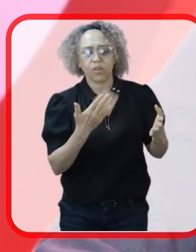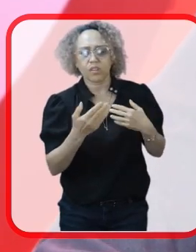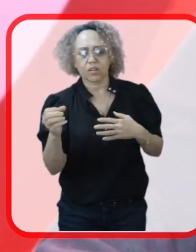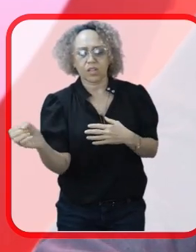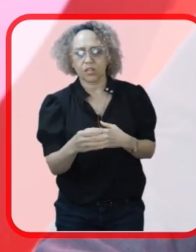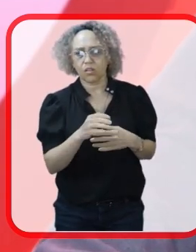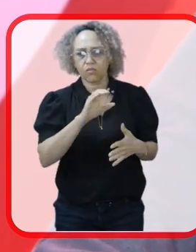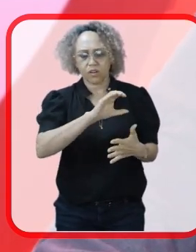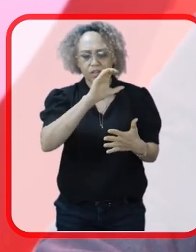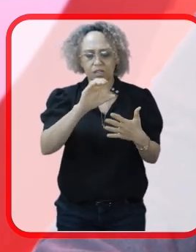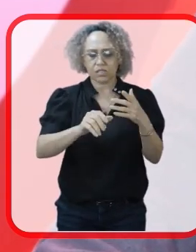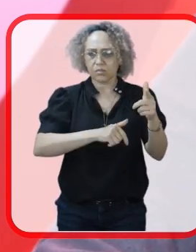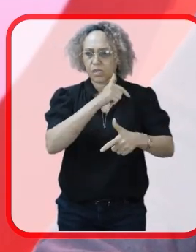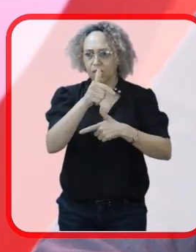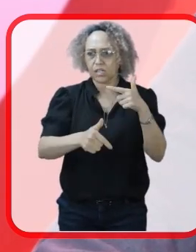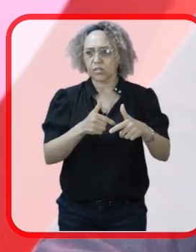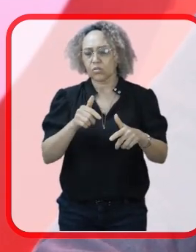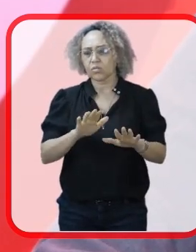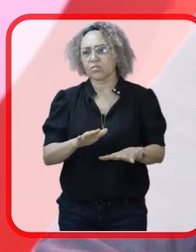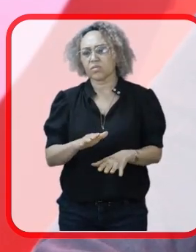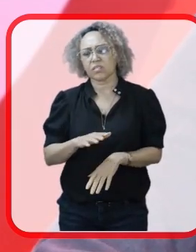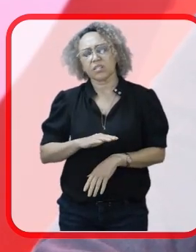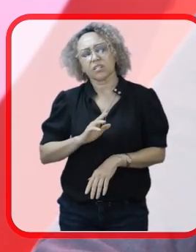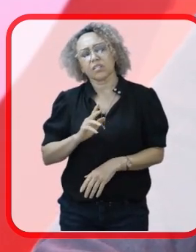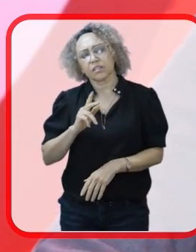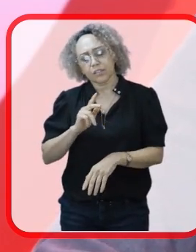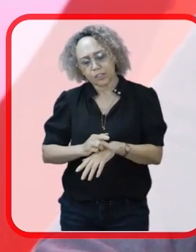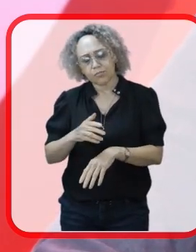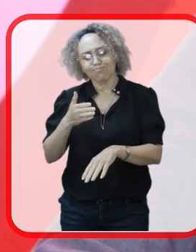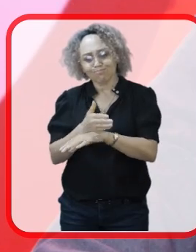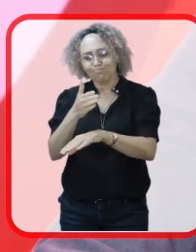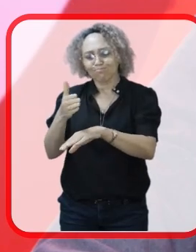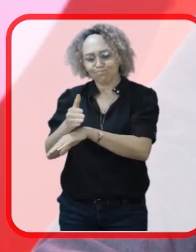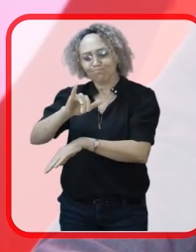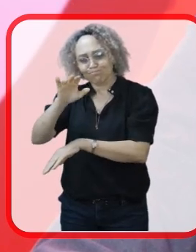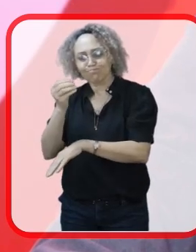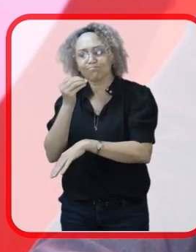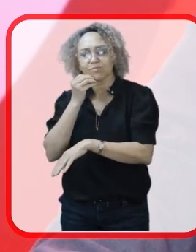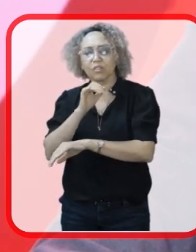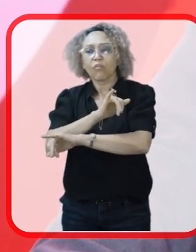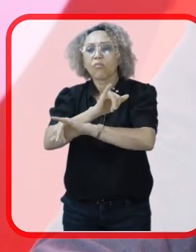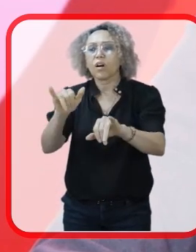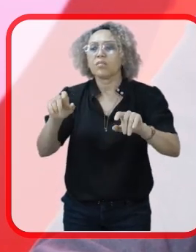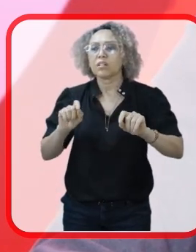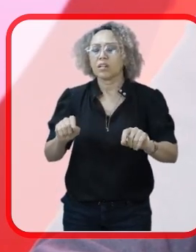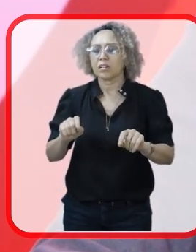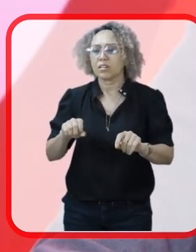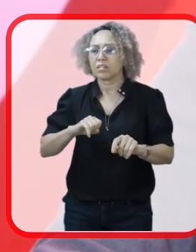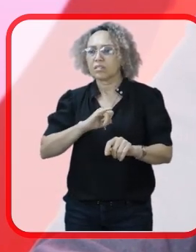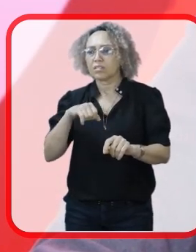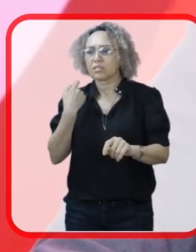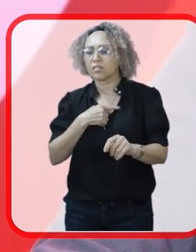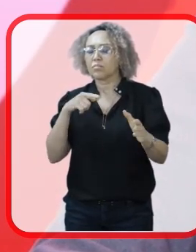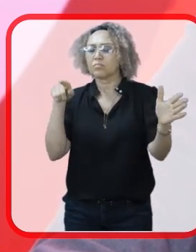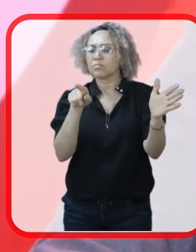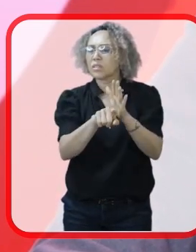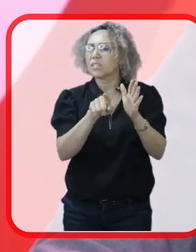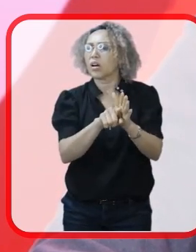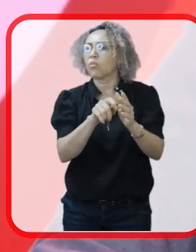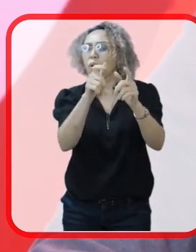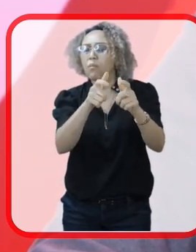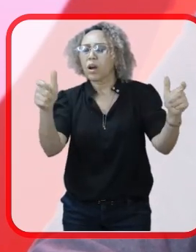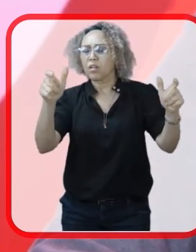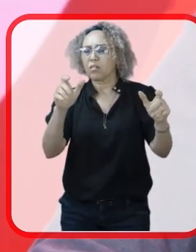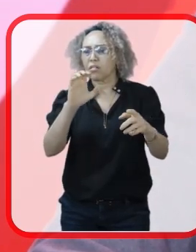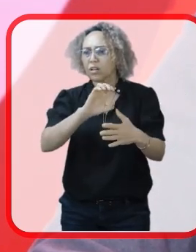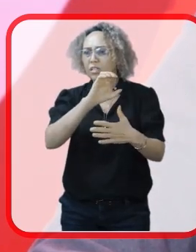tenho dito em todas as oportunidades que eu tenho, se nós perguntarmos qual é a maior categoria profissional do Brasil hoje,